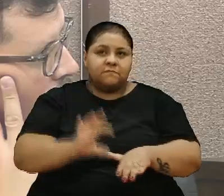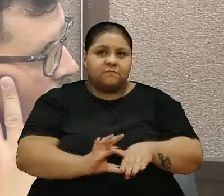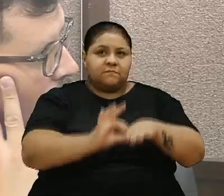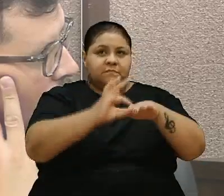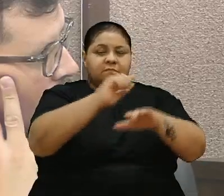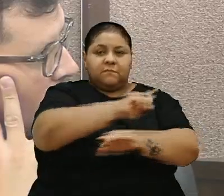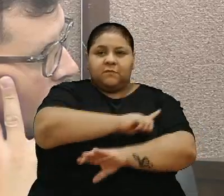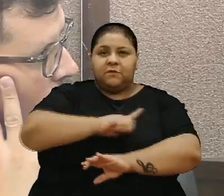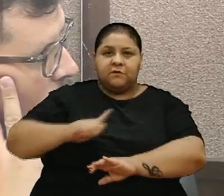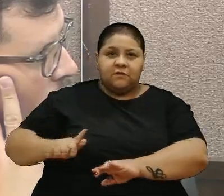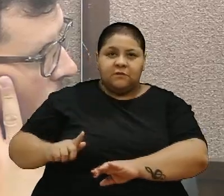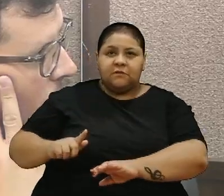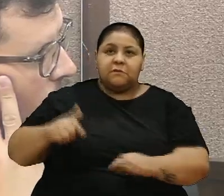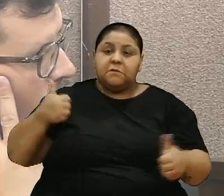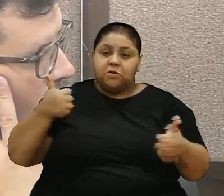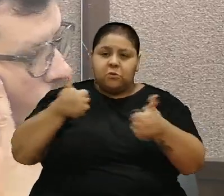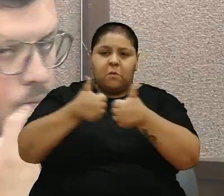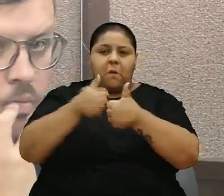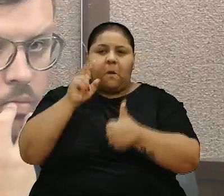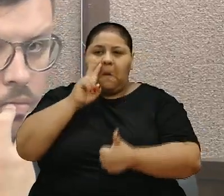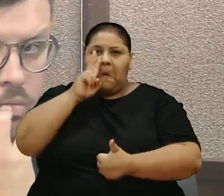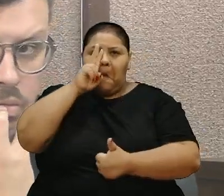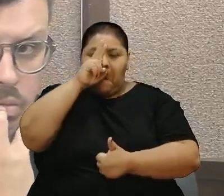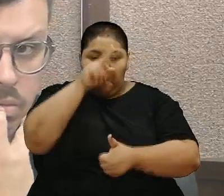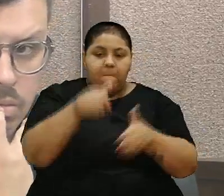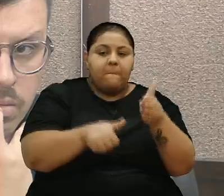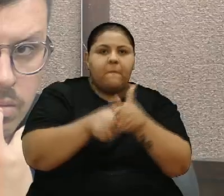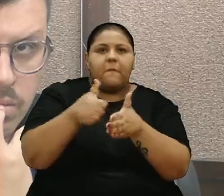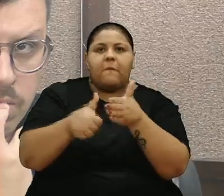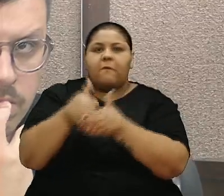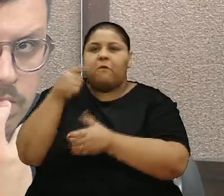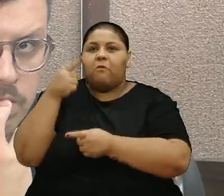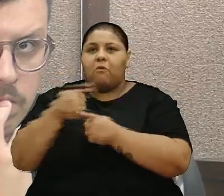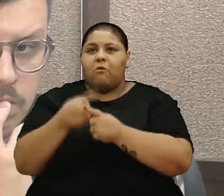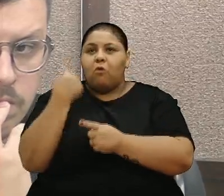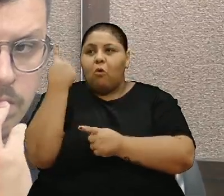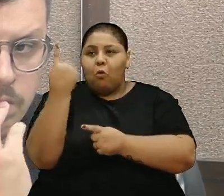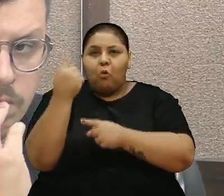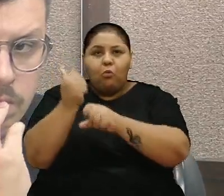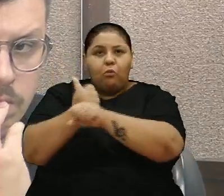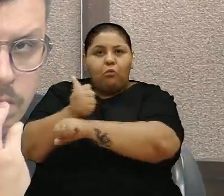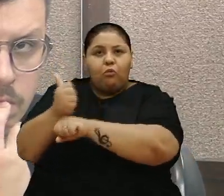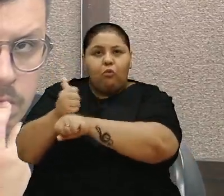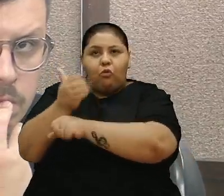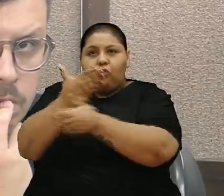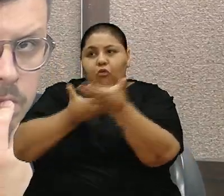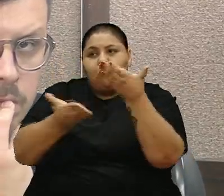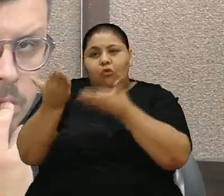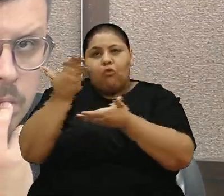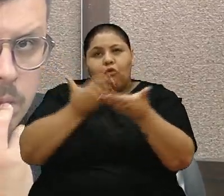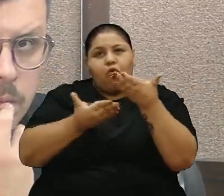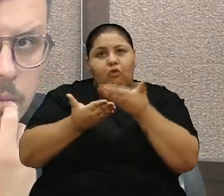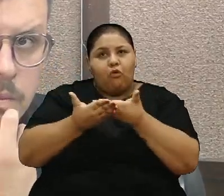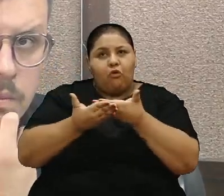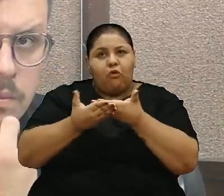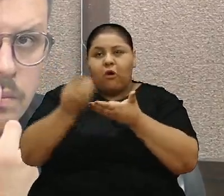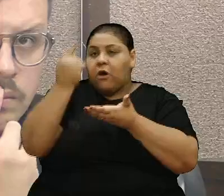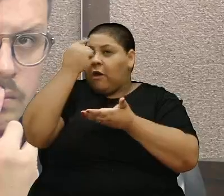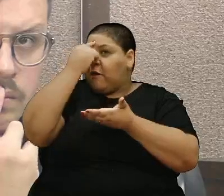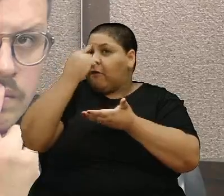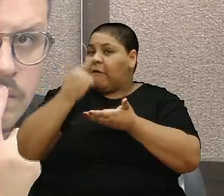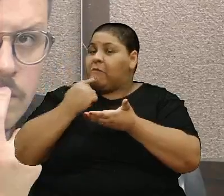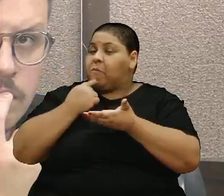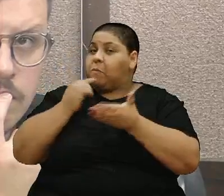para a gente juntar esforços e tentar melhorar isso. Porque apenas um profissional atendendo e para identificar o